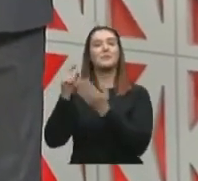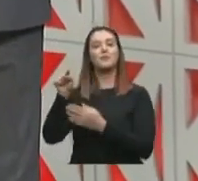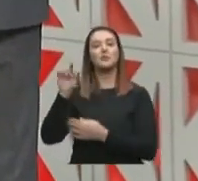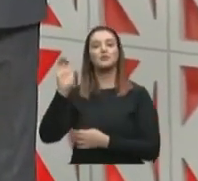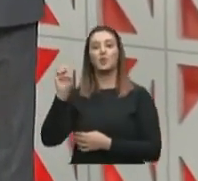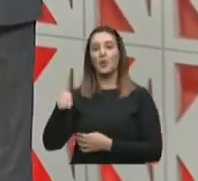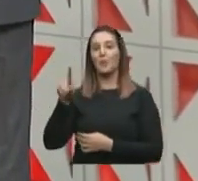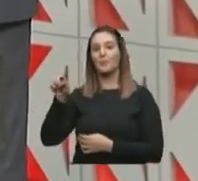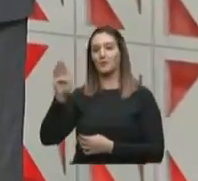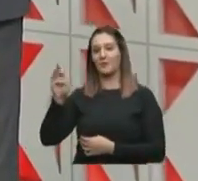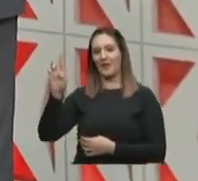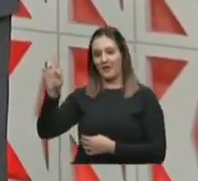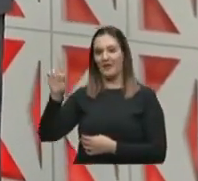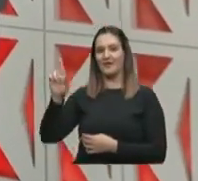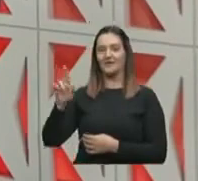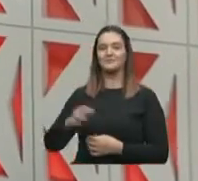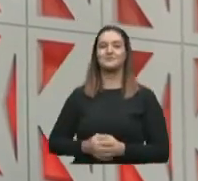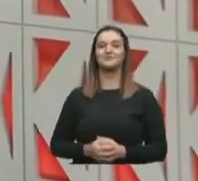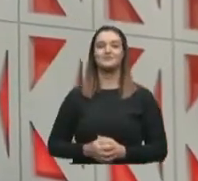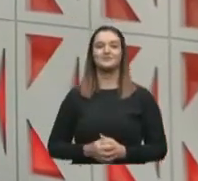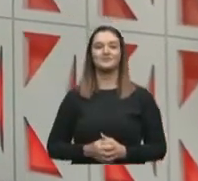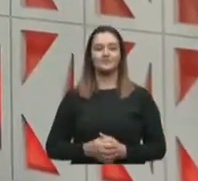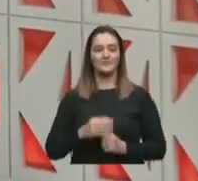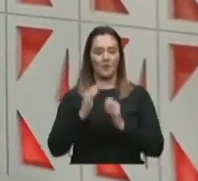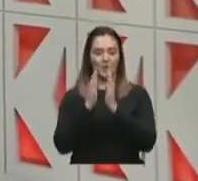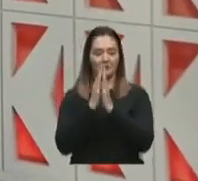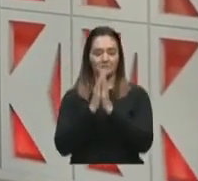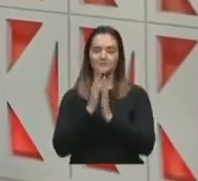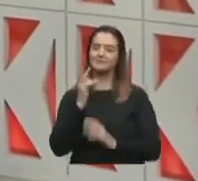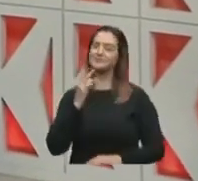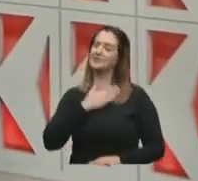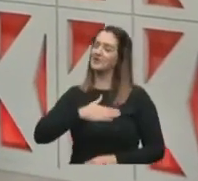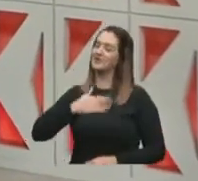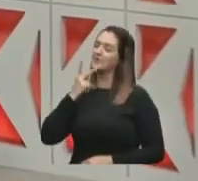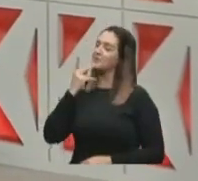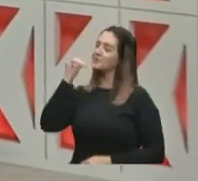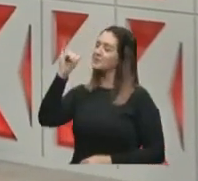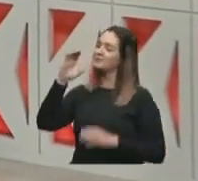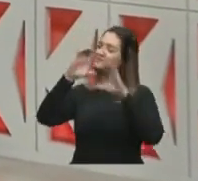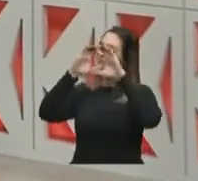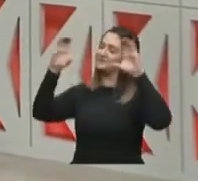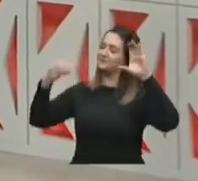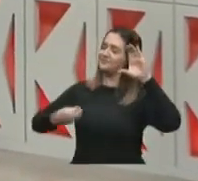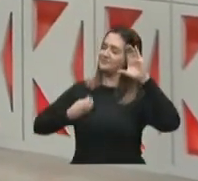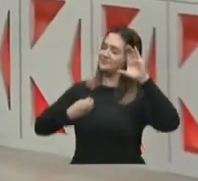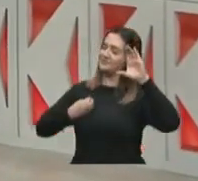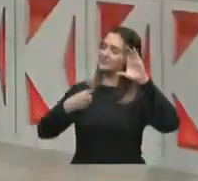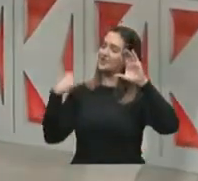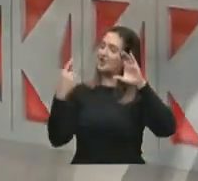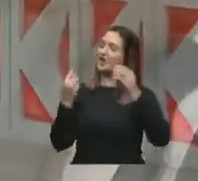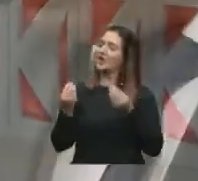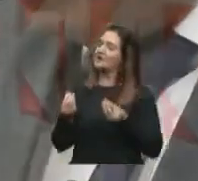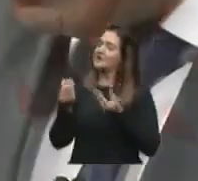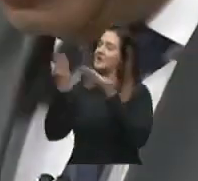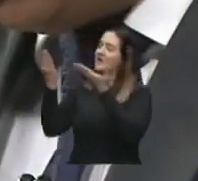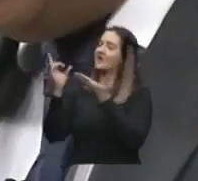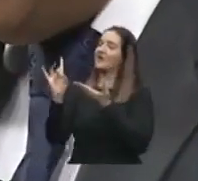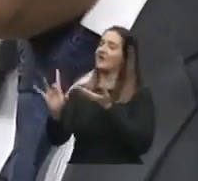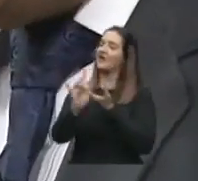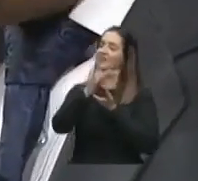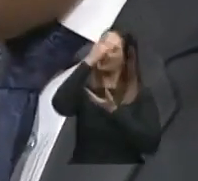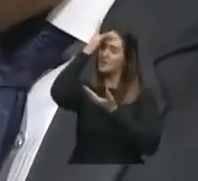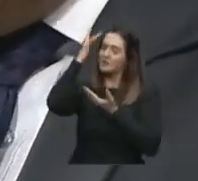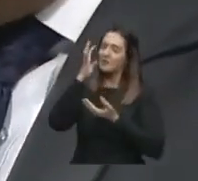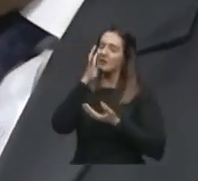contato, receba essa mensagem. Vamos orar agora. Querido Pai Celestial, entregamos em tuas mãos cada pessoa que ouviu essa